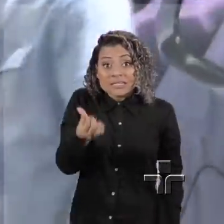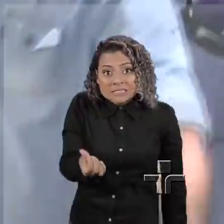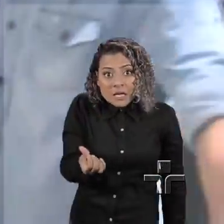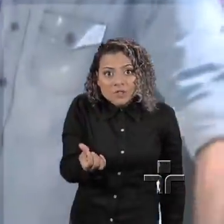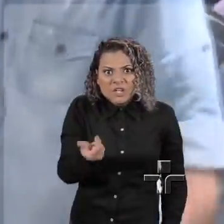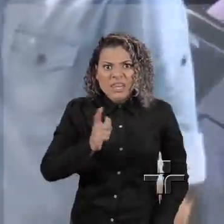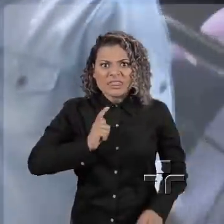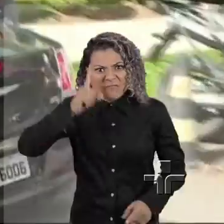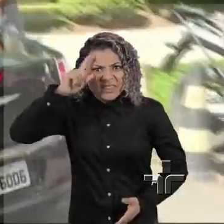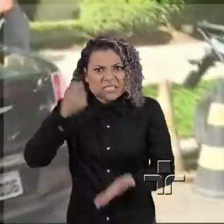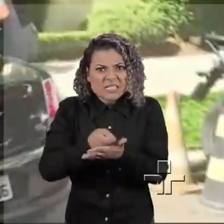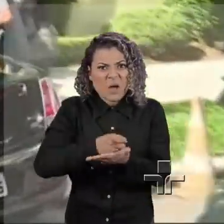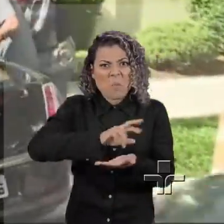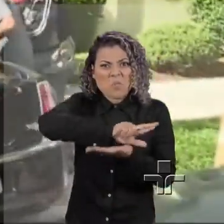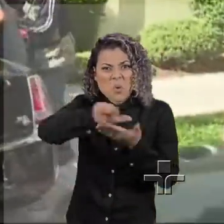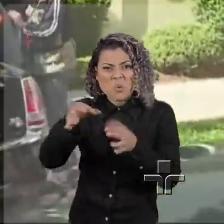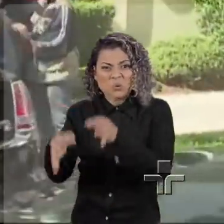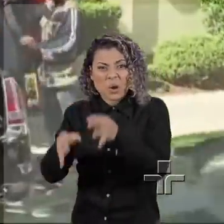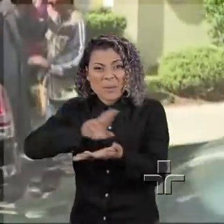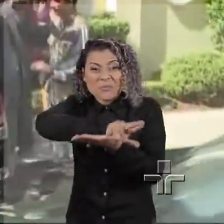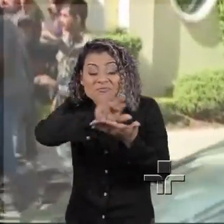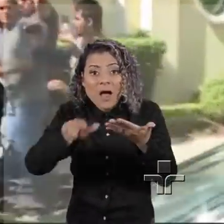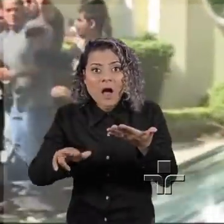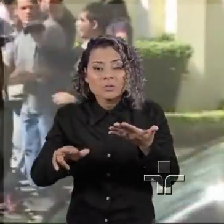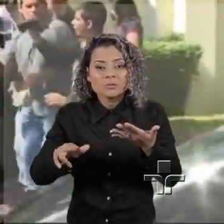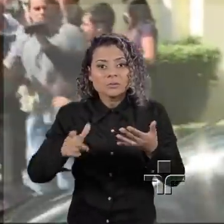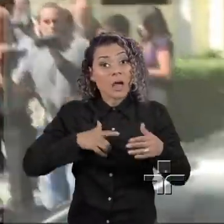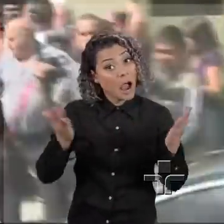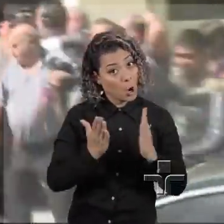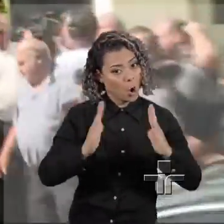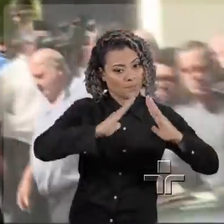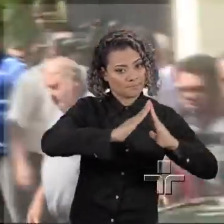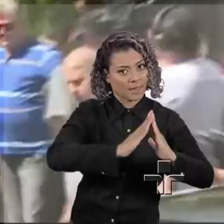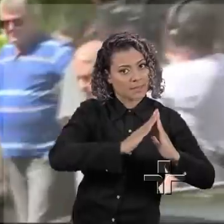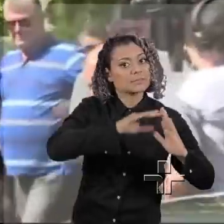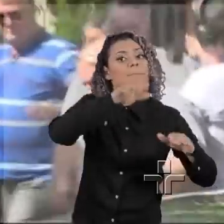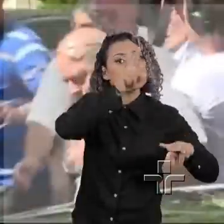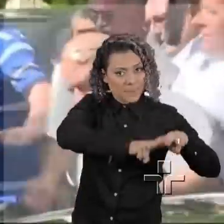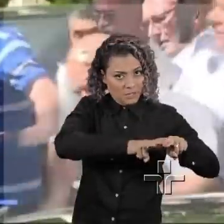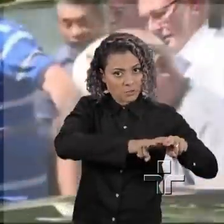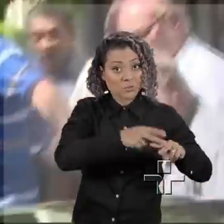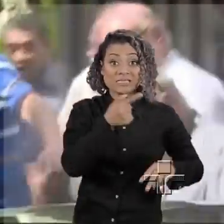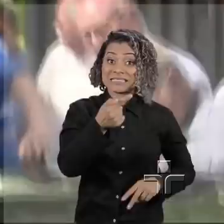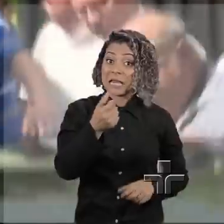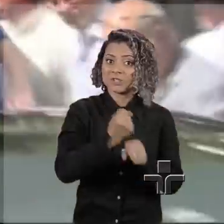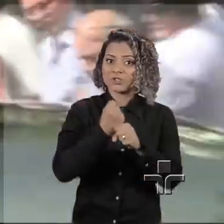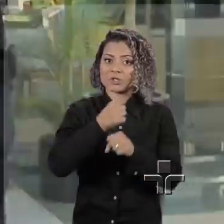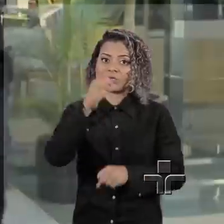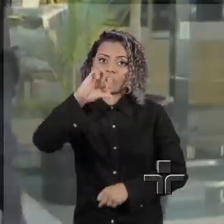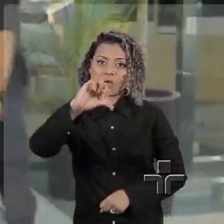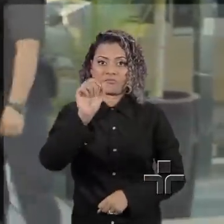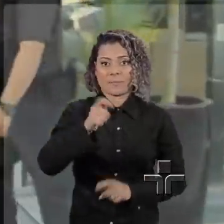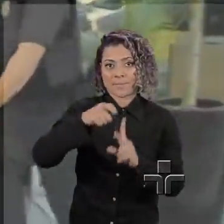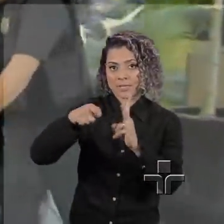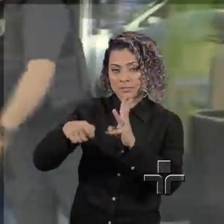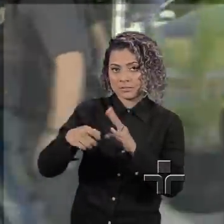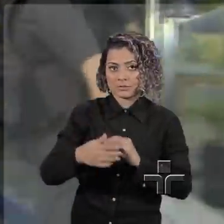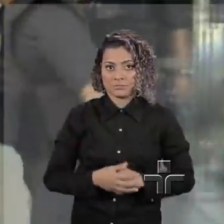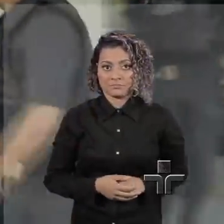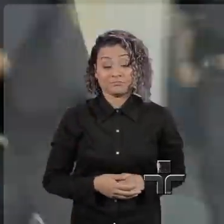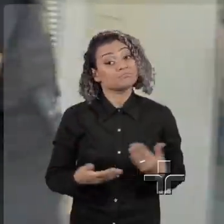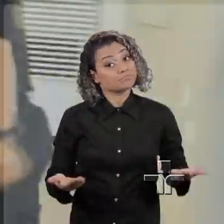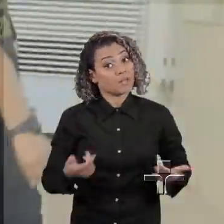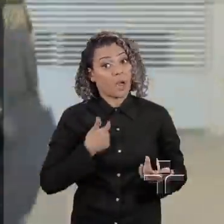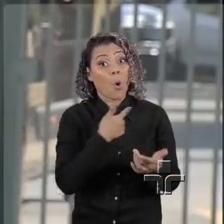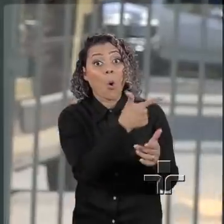de decisões judiciais. Atualmente, cumpre em casa a pena de 7 anos e 9 meses de prisão. Outras